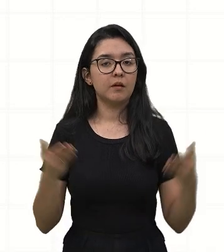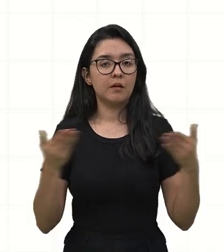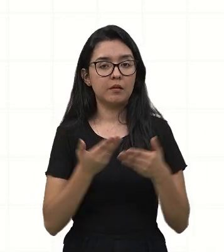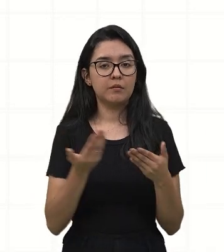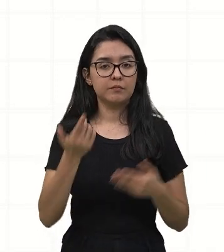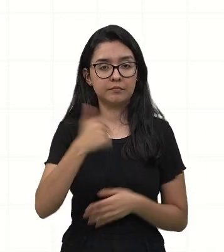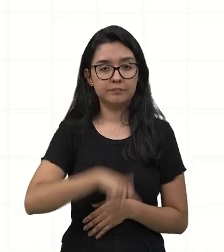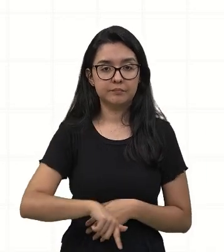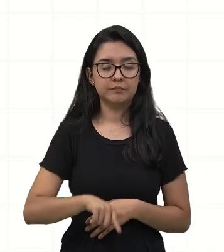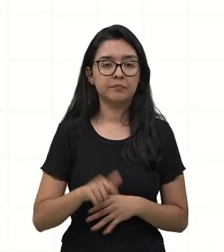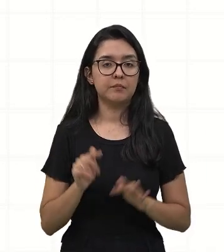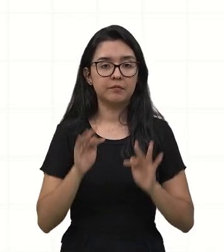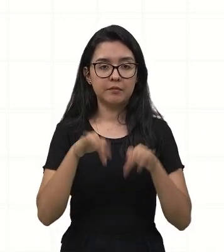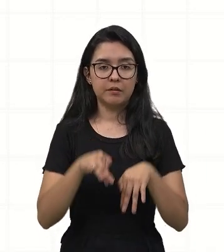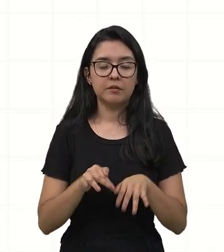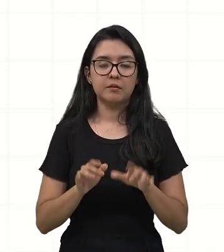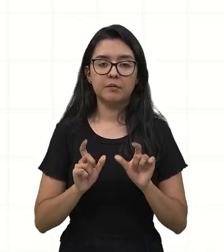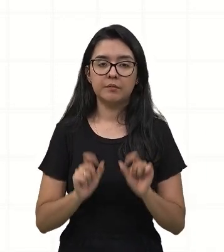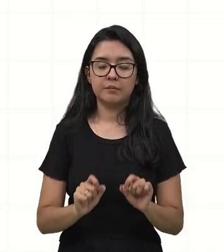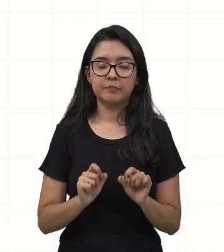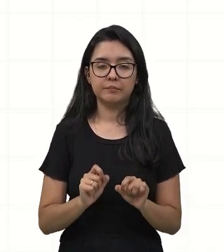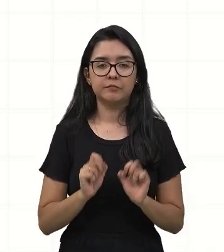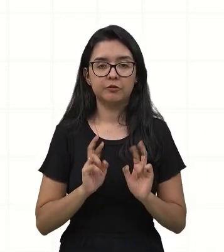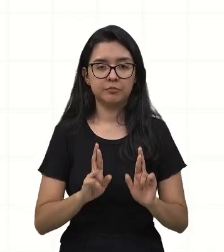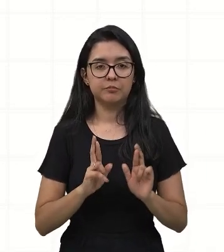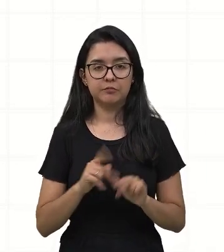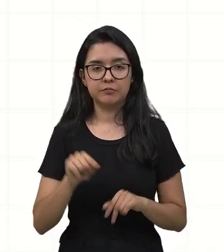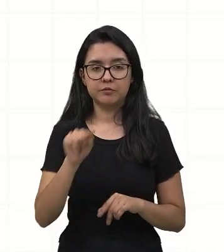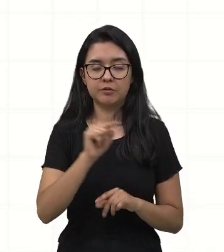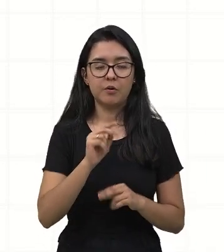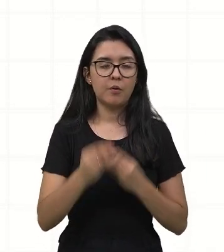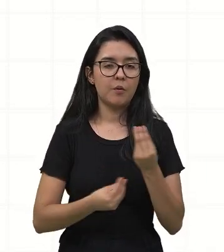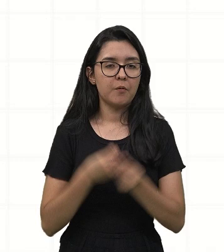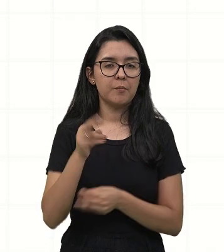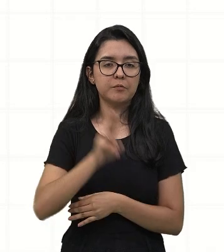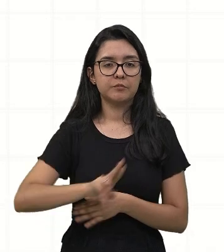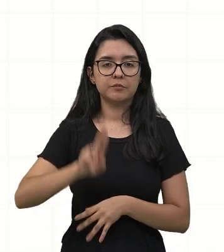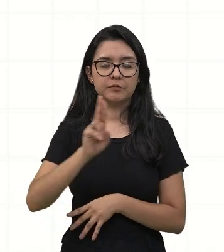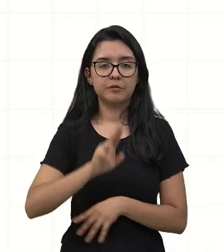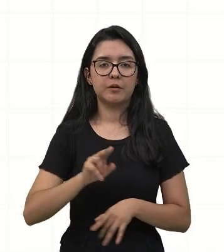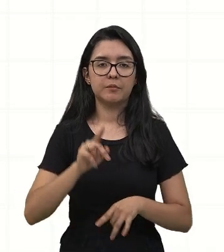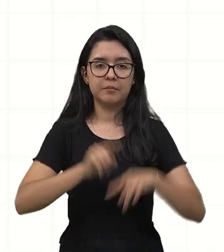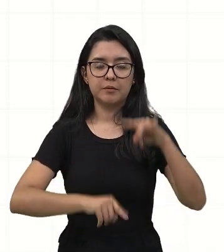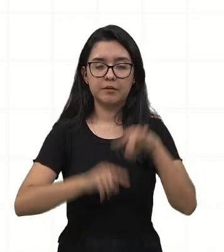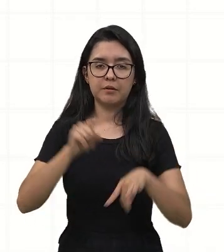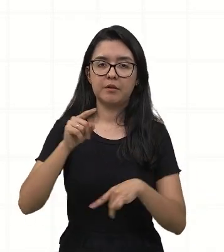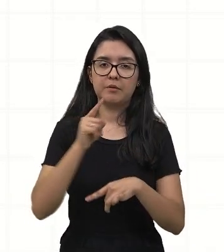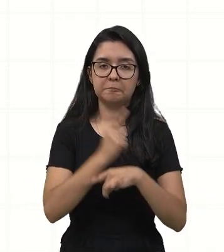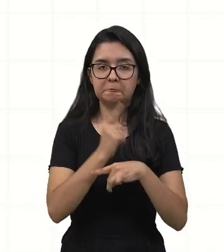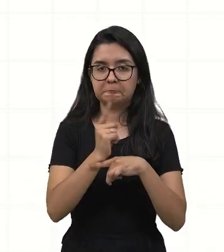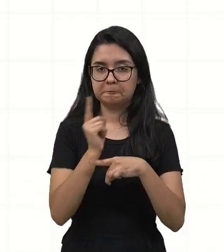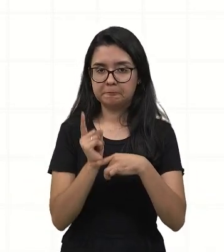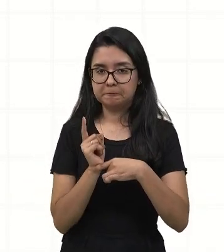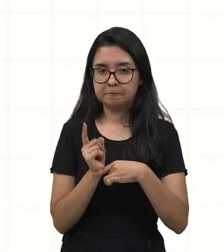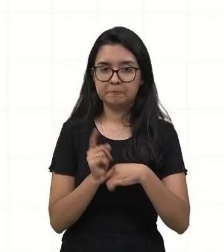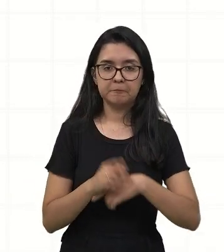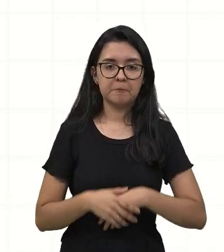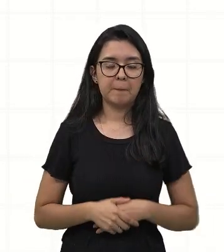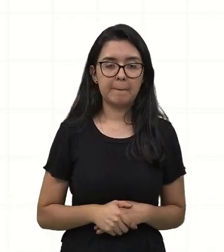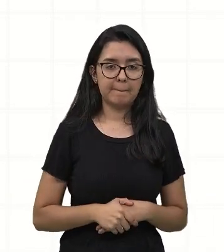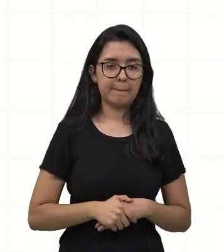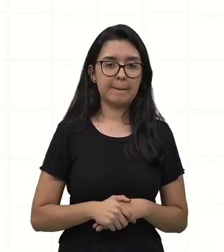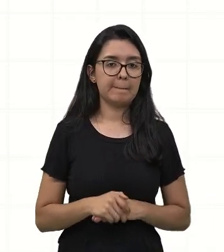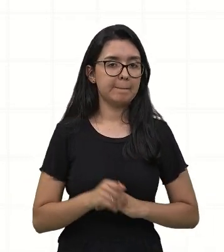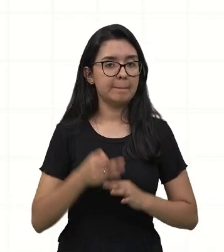transferidor só para finalizar a ideia, tá bom? De como você utiliza o transferidor, certo? Vamos lá. Pegamos o transferidor,